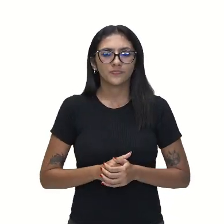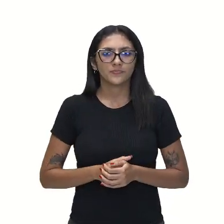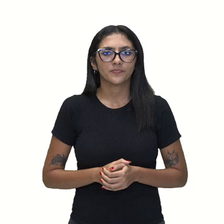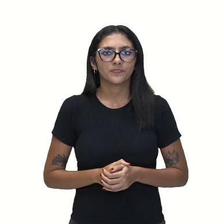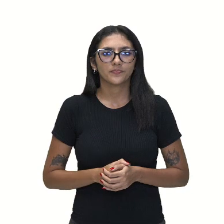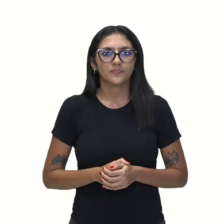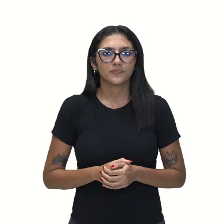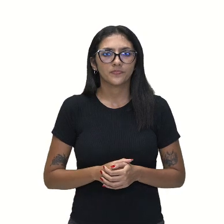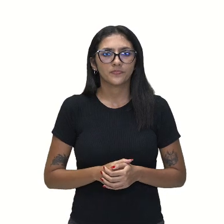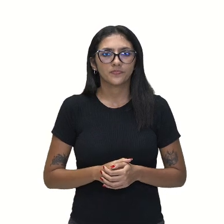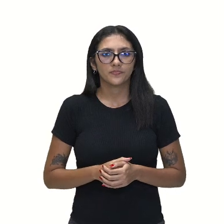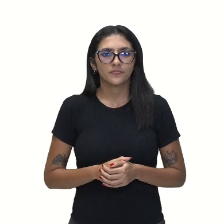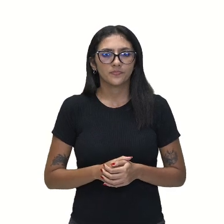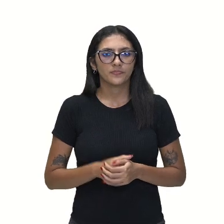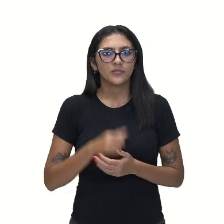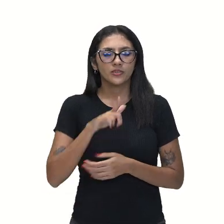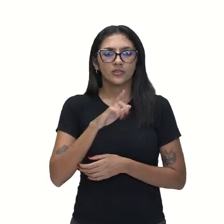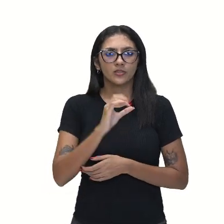Log